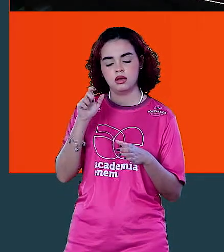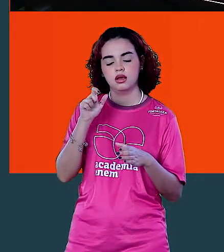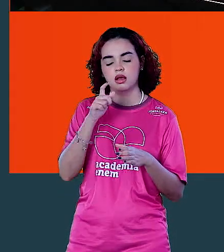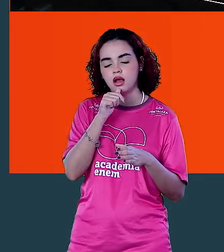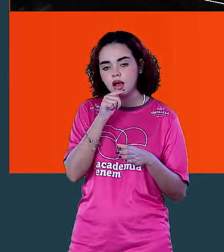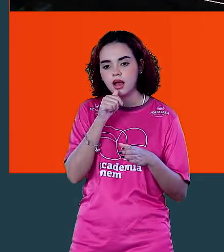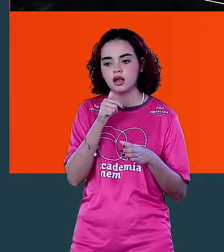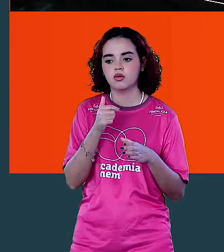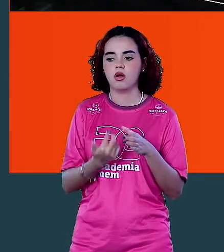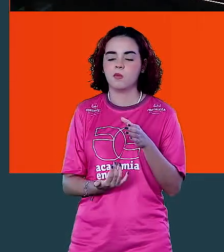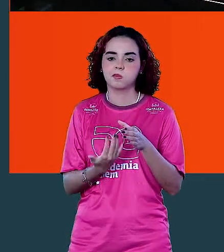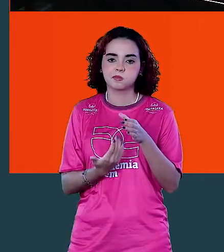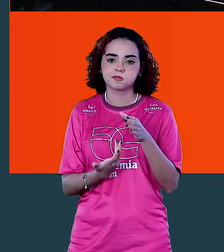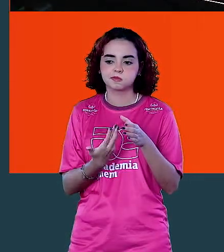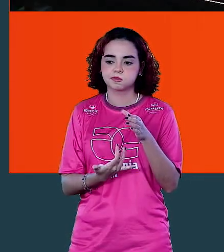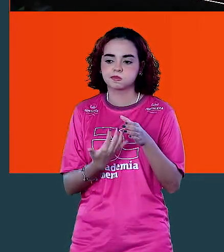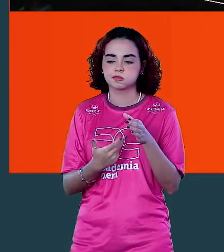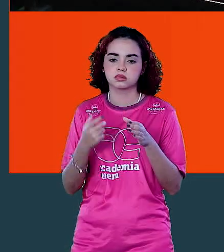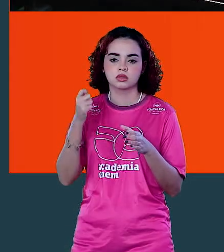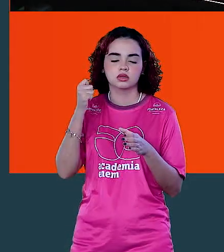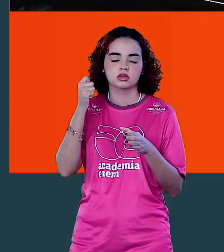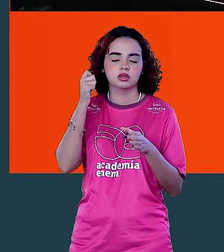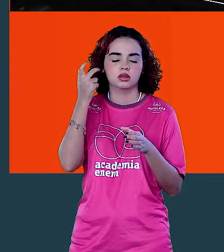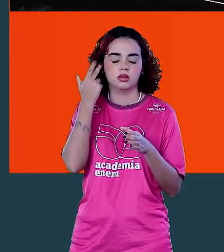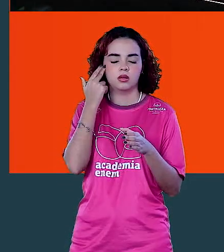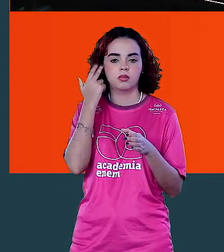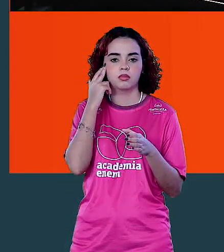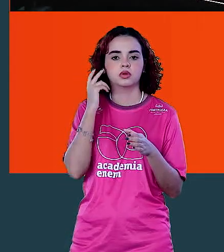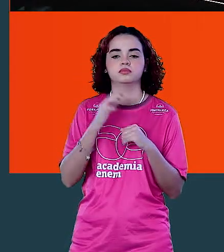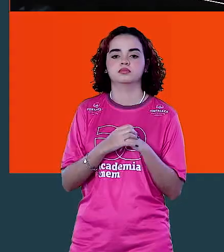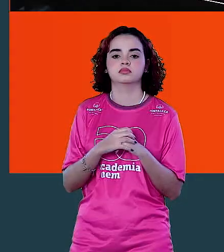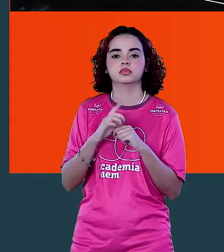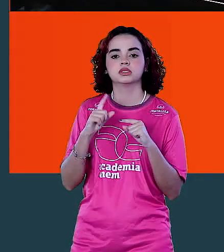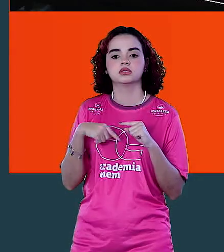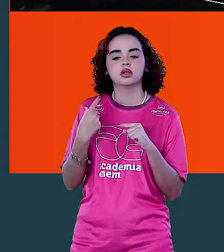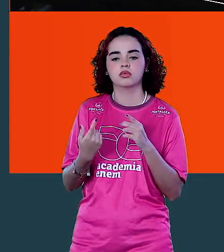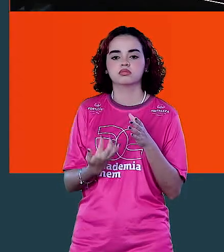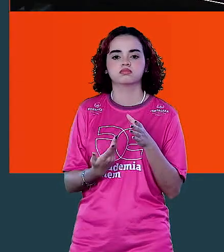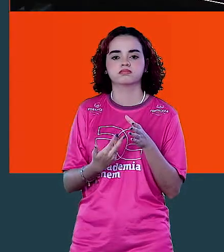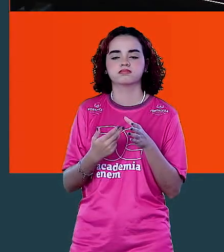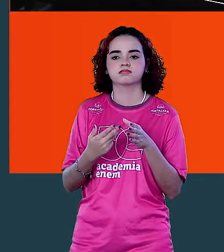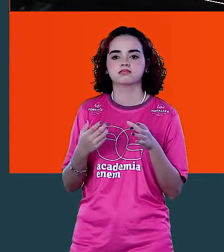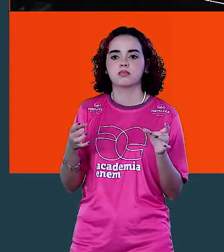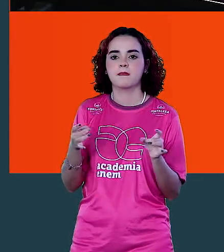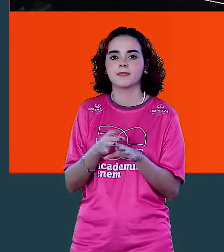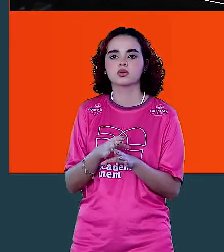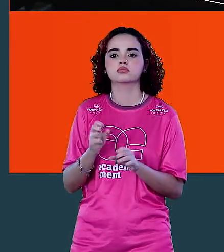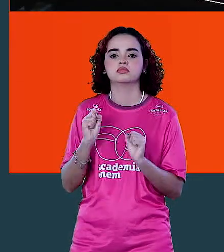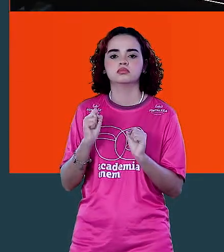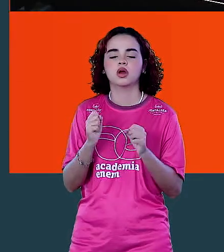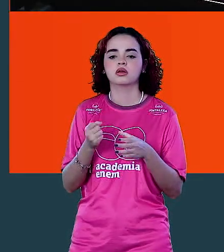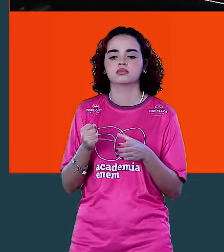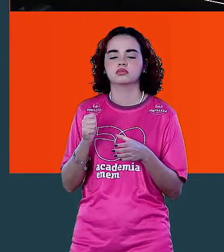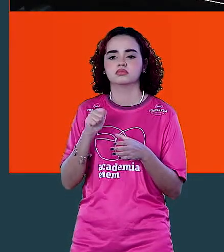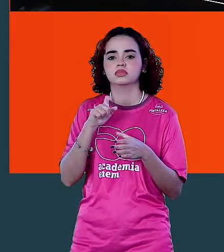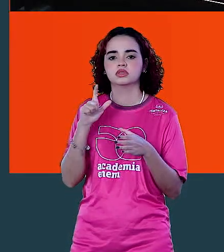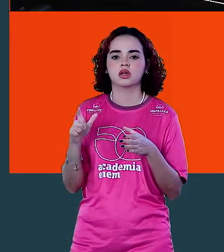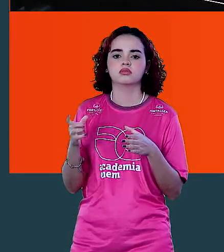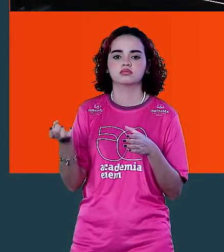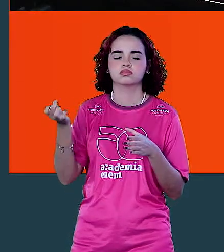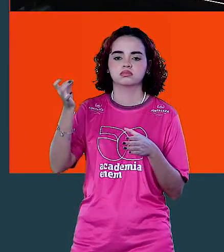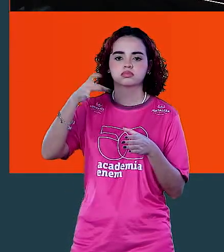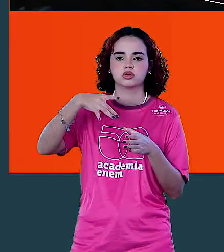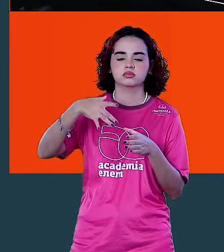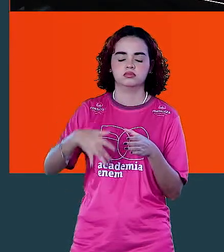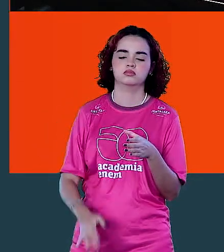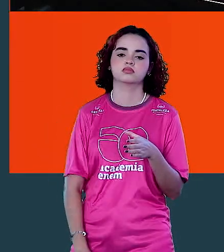vem da torneira, seja a água mineral, ela já tem sal. E quando ela ferver, tu bota o sal. Pode fazer um teste. Quando a